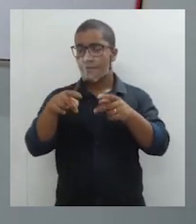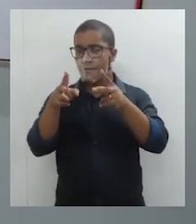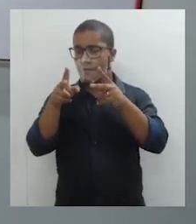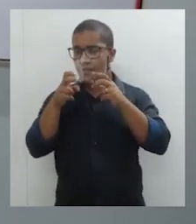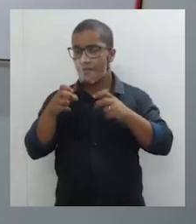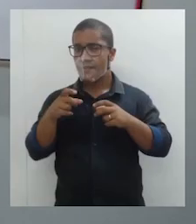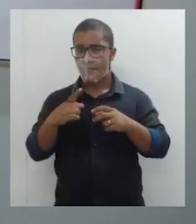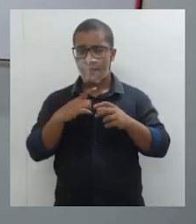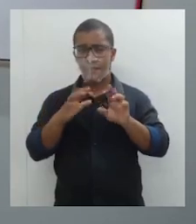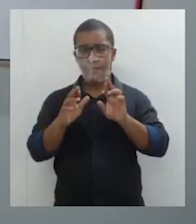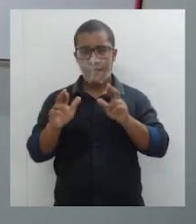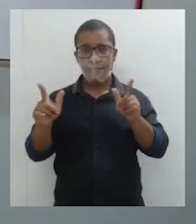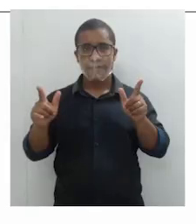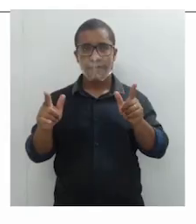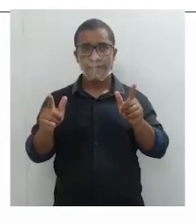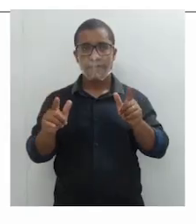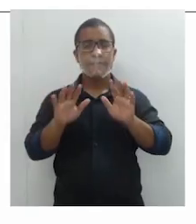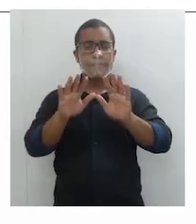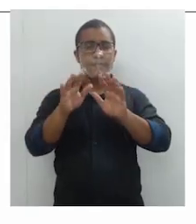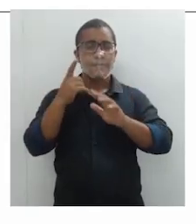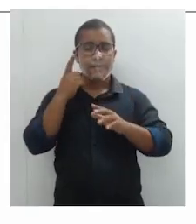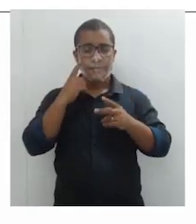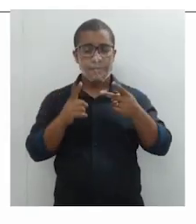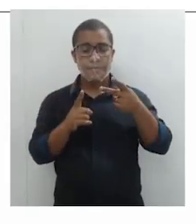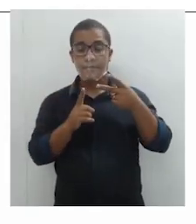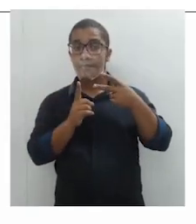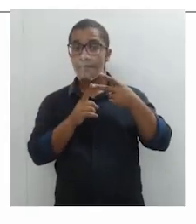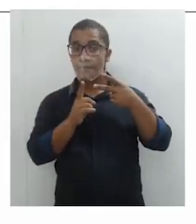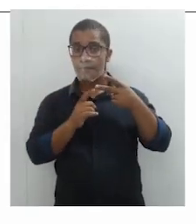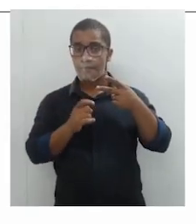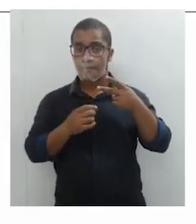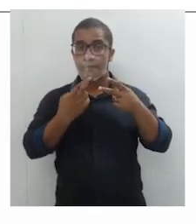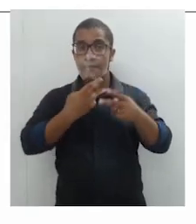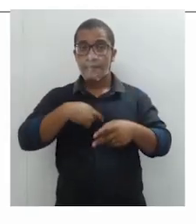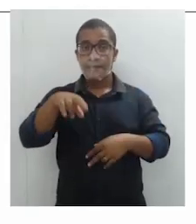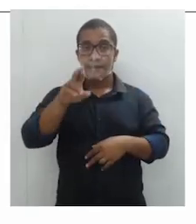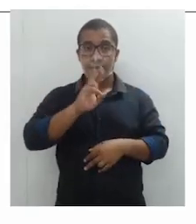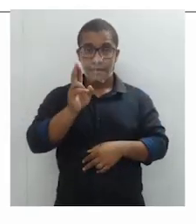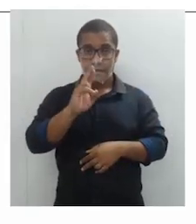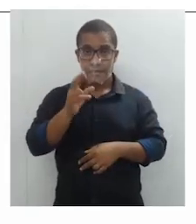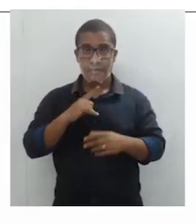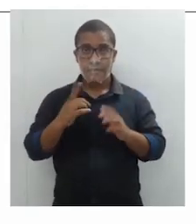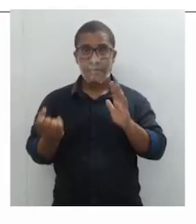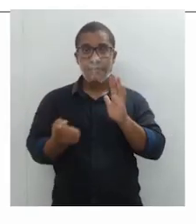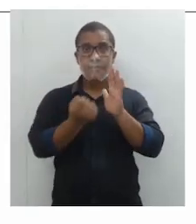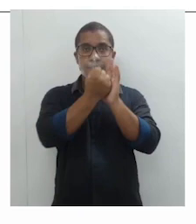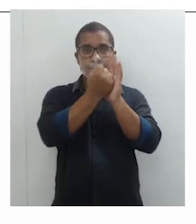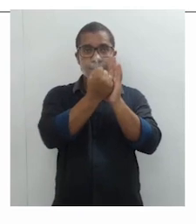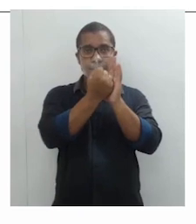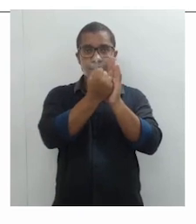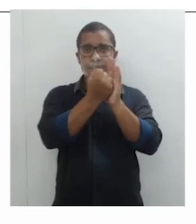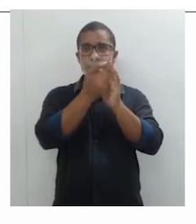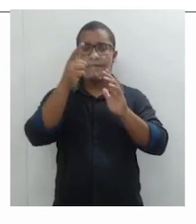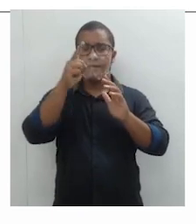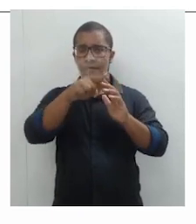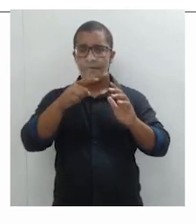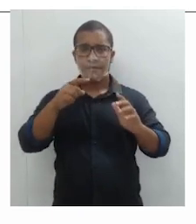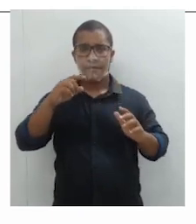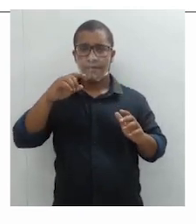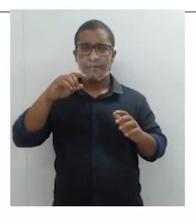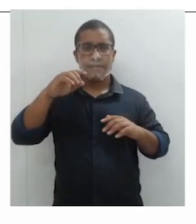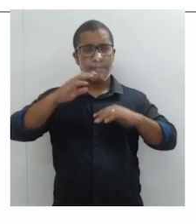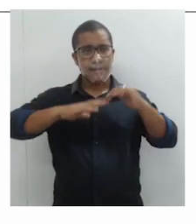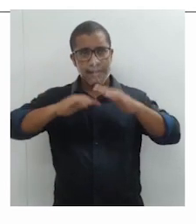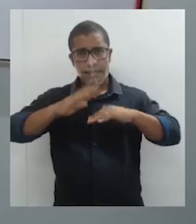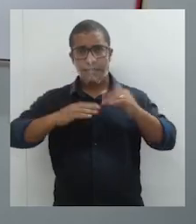essa diferença vamos ver aqui segundo. São religiões marcadas pela praticidade pela